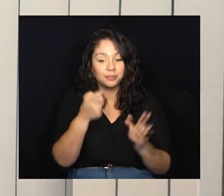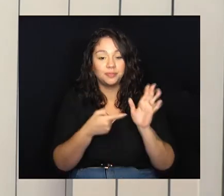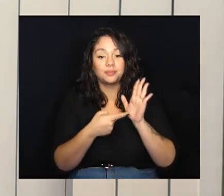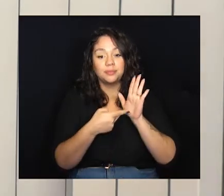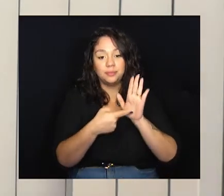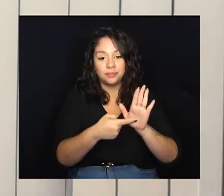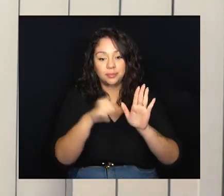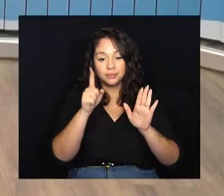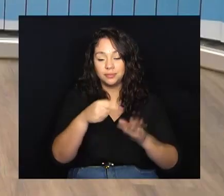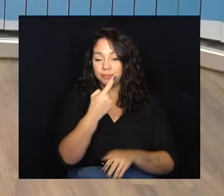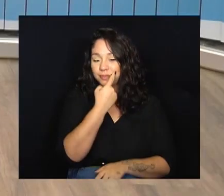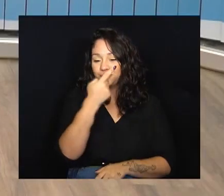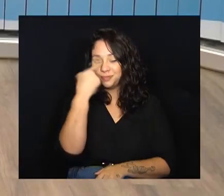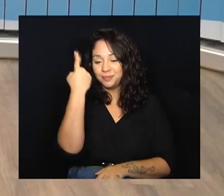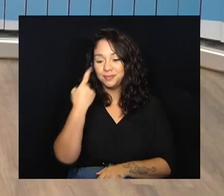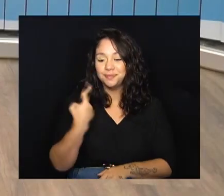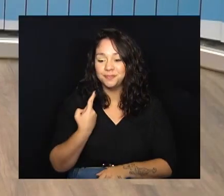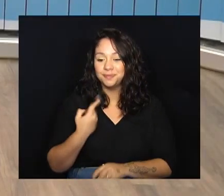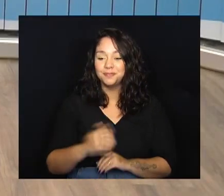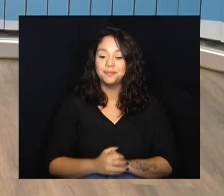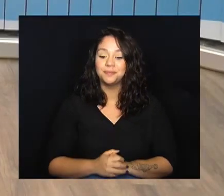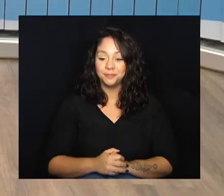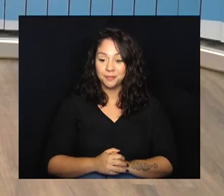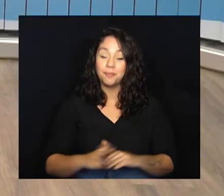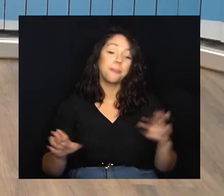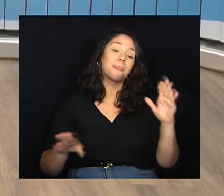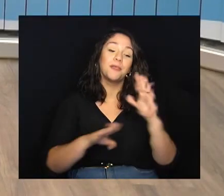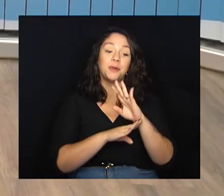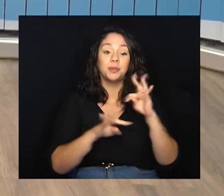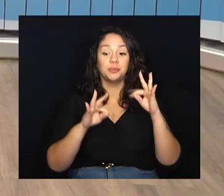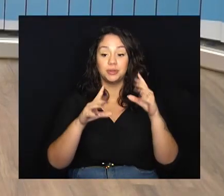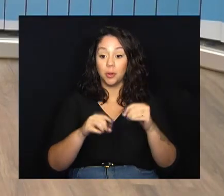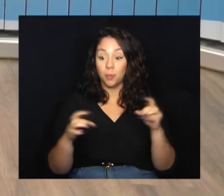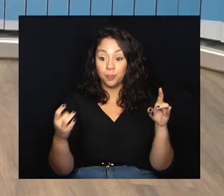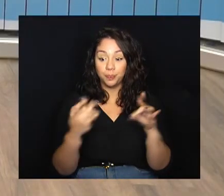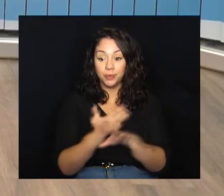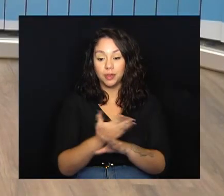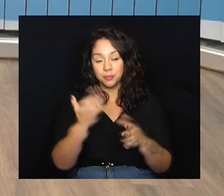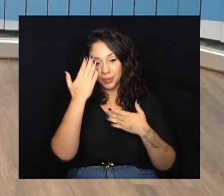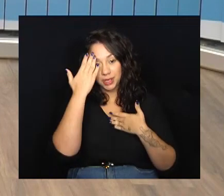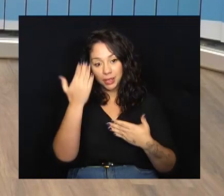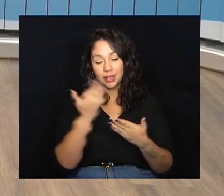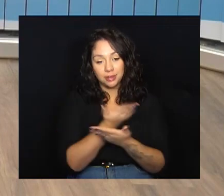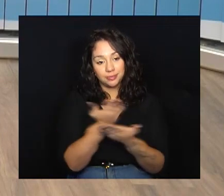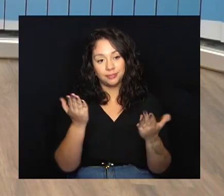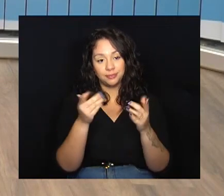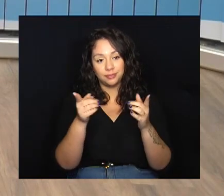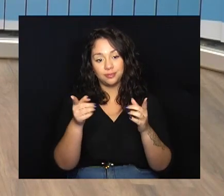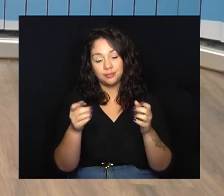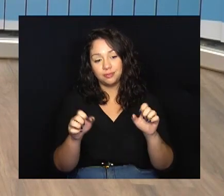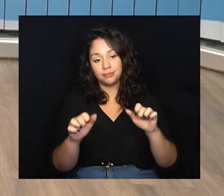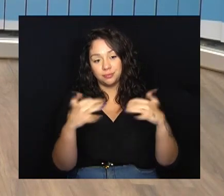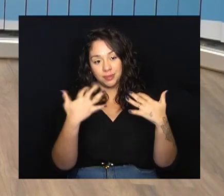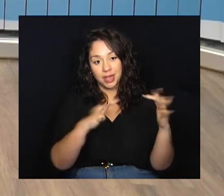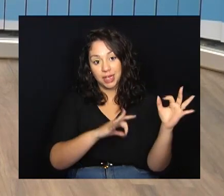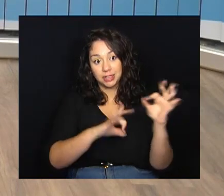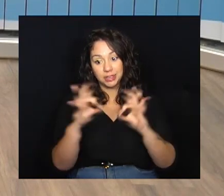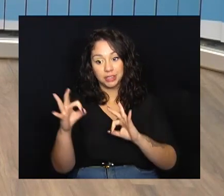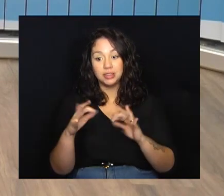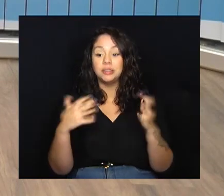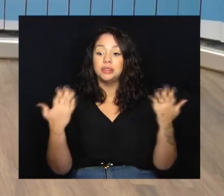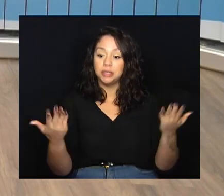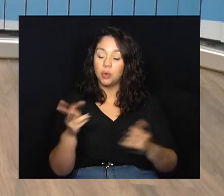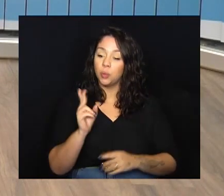é da Mirna Abreu o câmara Total fica por aqui Muito obrigado pela sua companhia pela sua audiência portanto